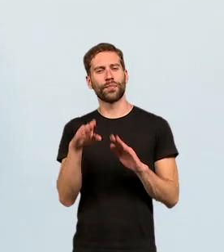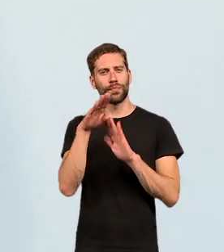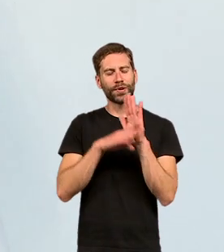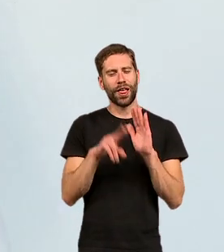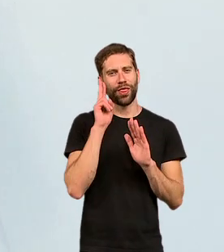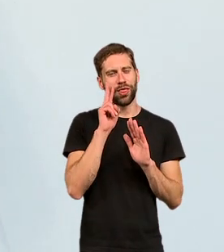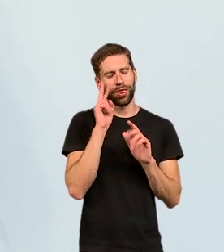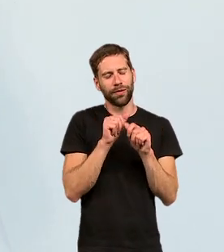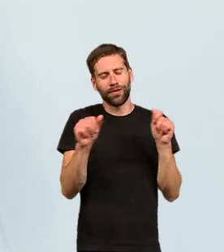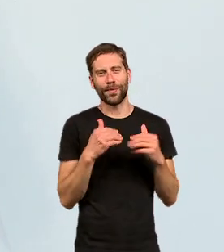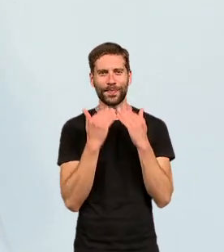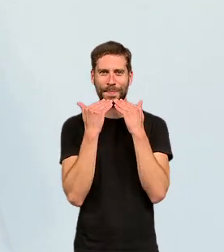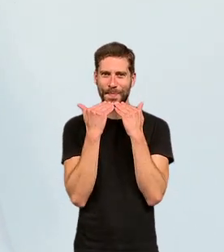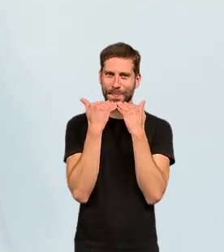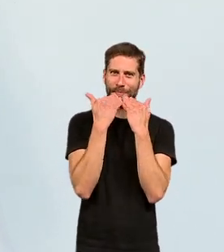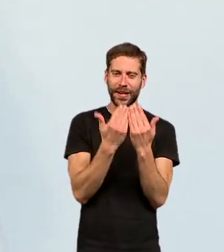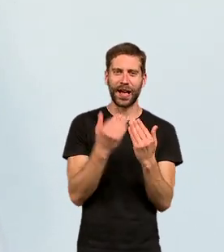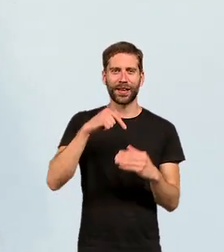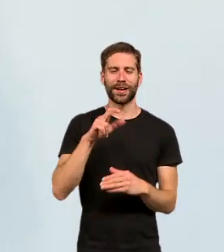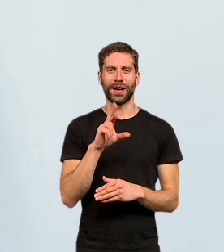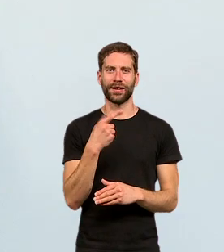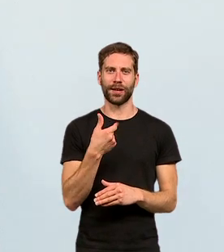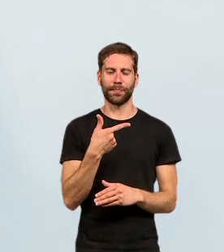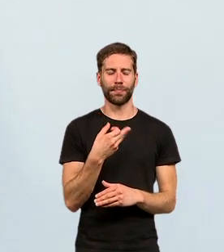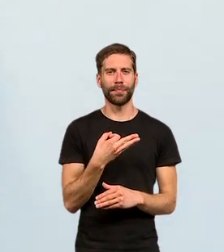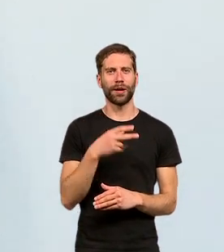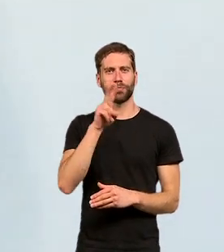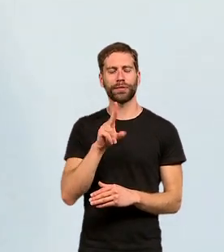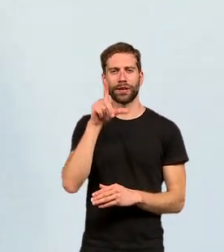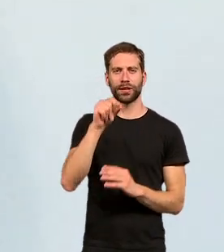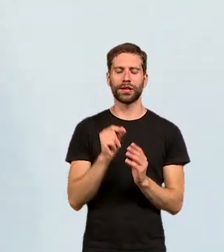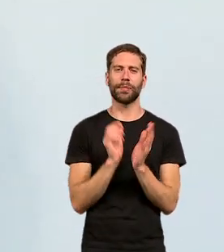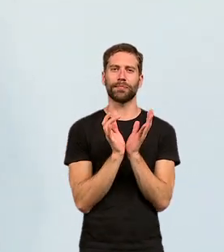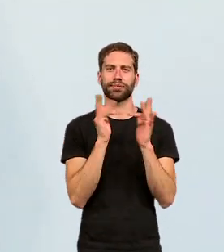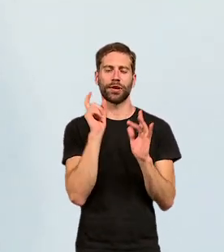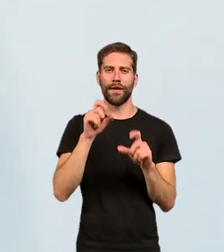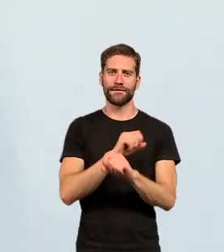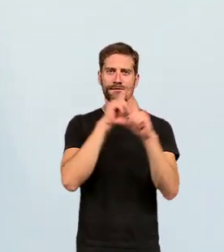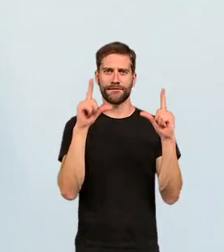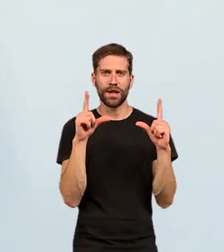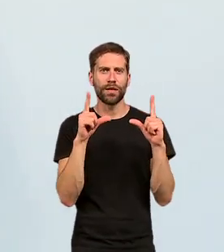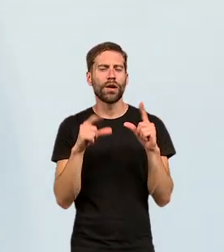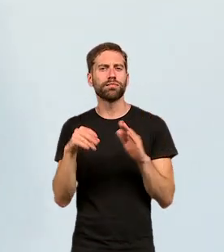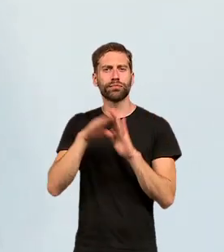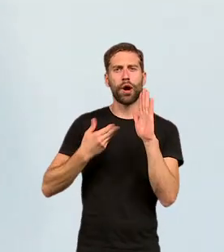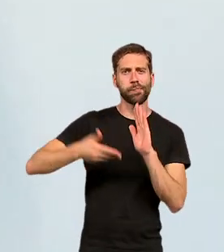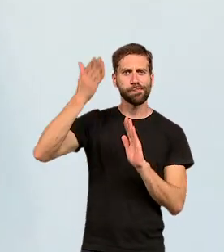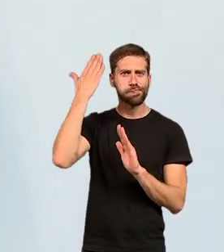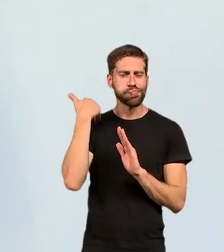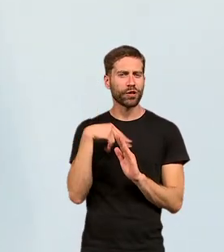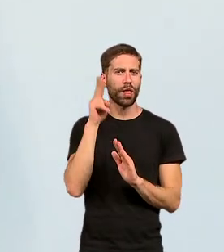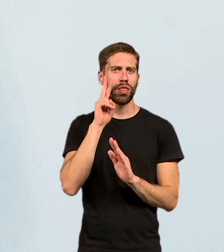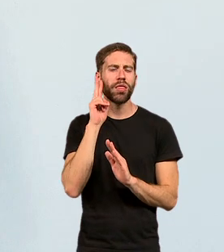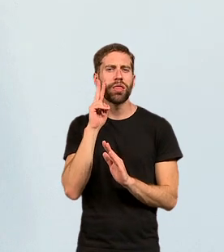Obrigada pela vossa companhia e mais uma edição da ESEC TV aqui na RTP2 e RTP Play. Recordamos que podem rever as